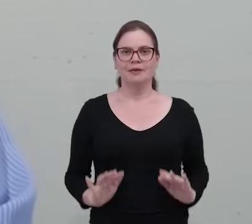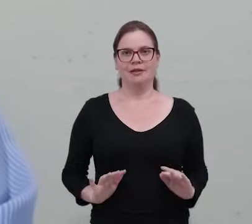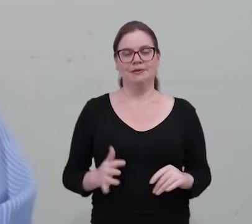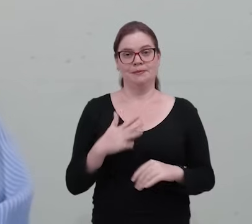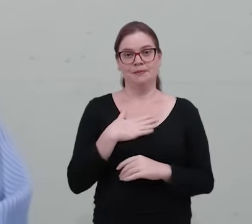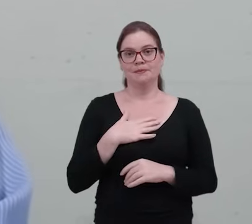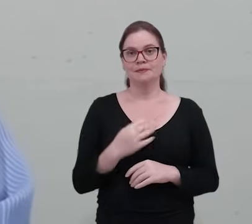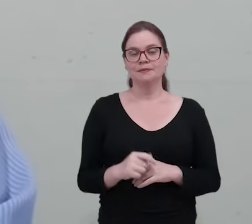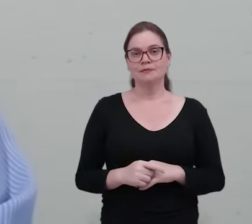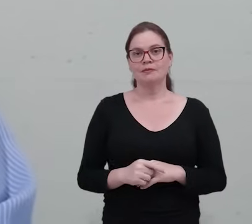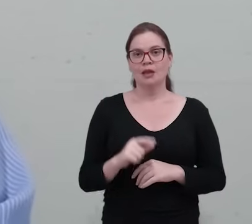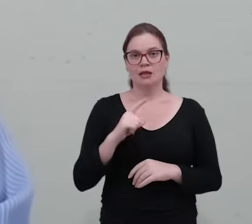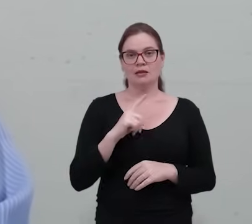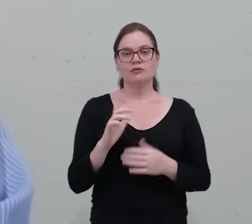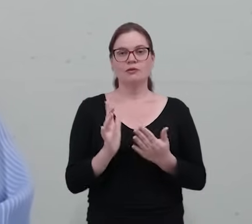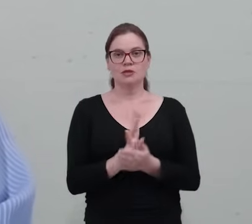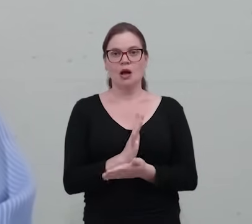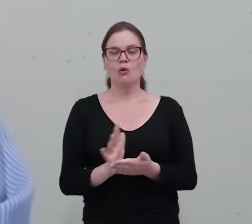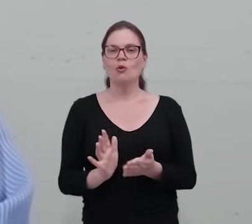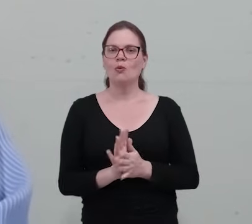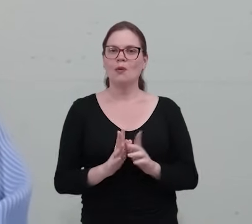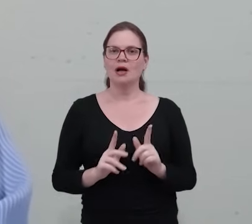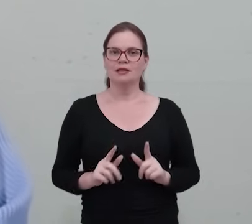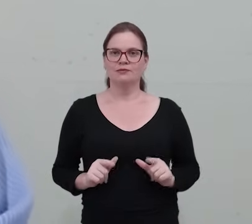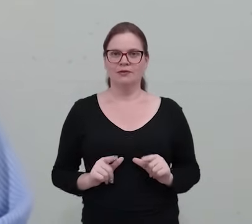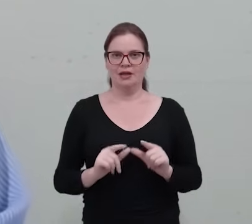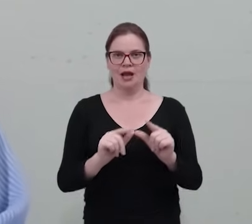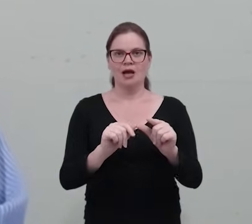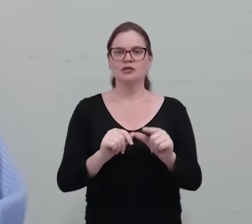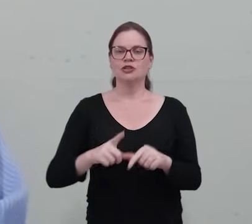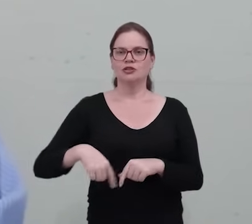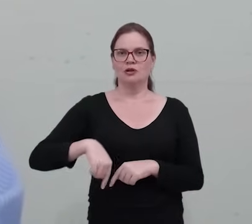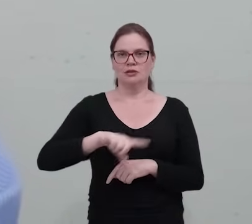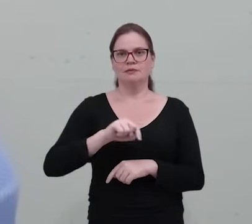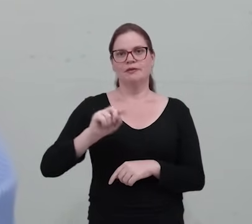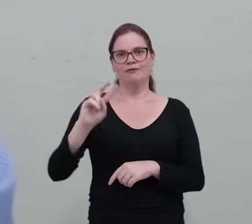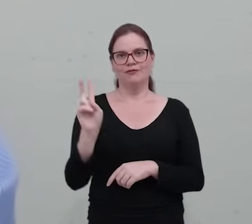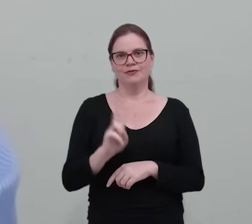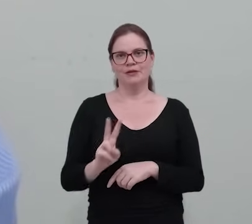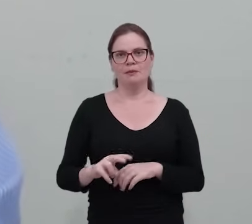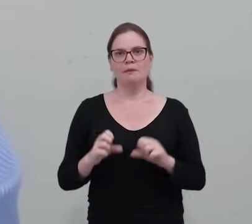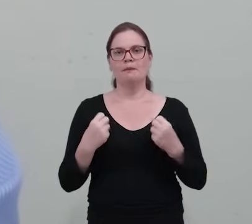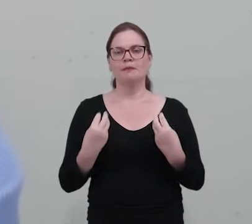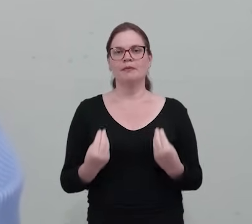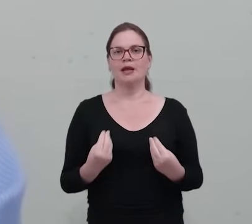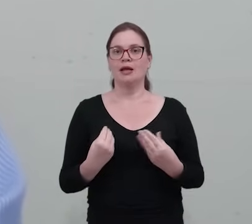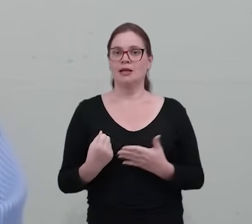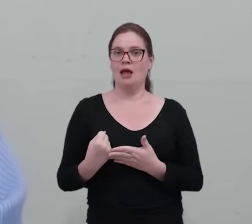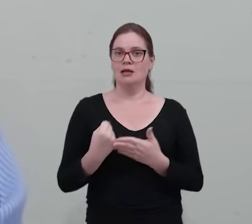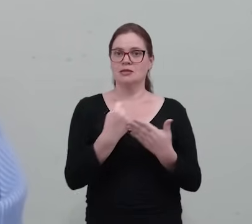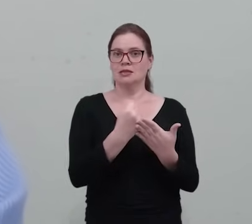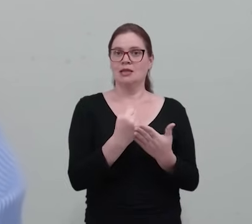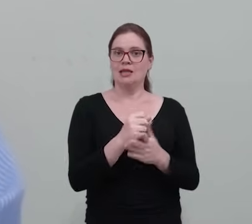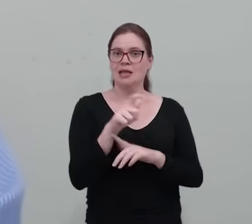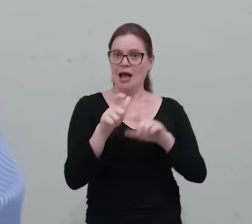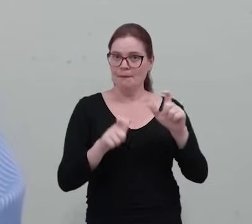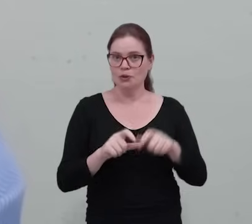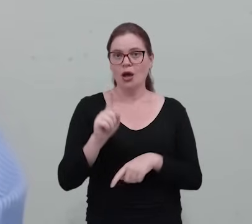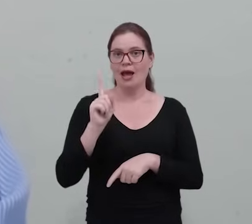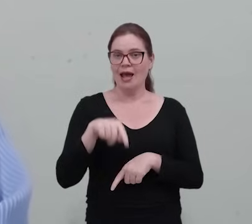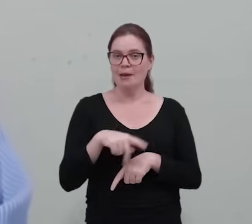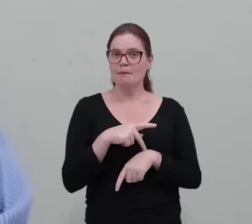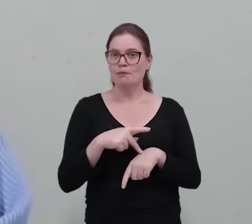grande bênção. Foram feitas algumas viagens que nós íamos para a Venezuela para dar assistência a